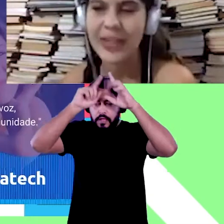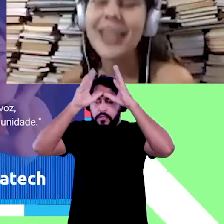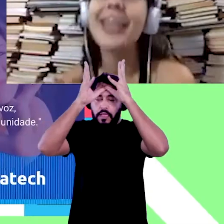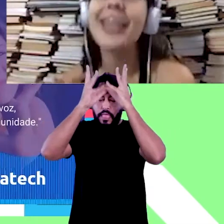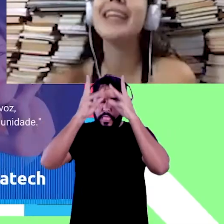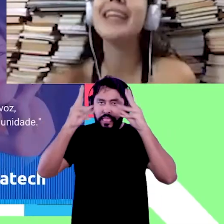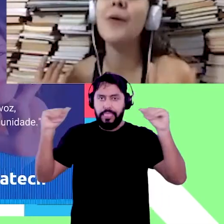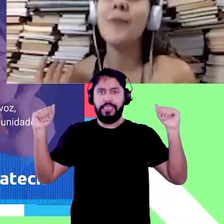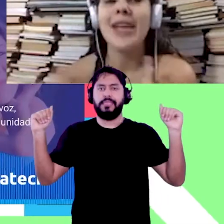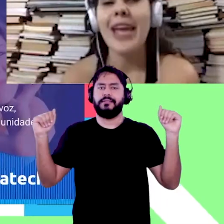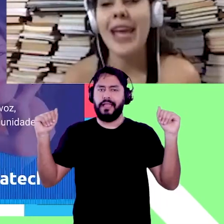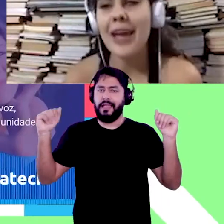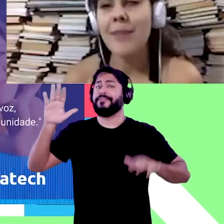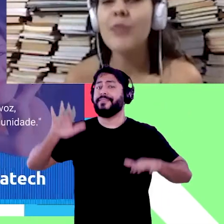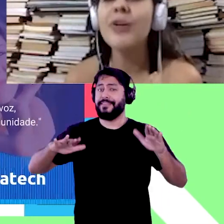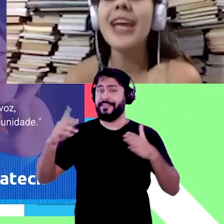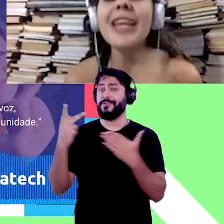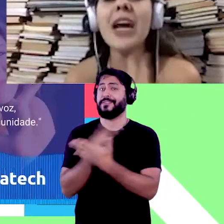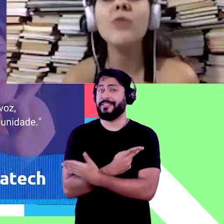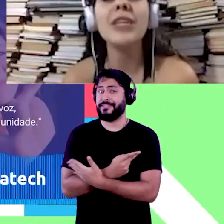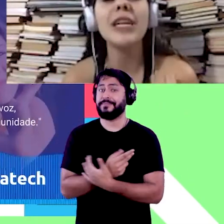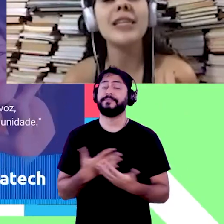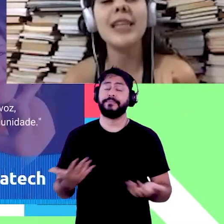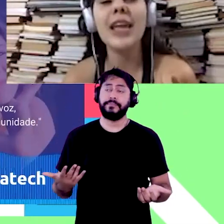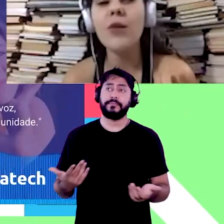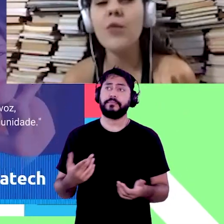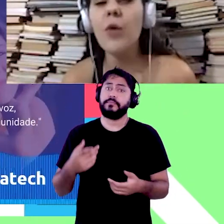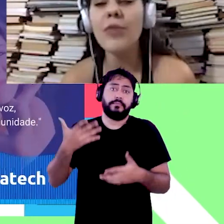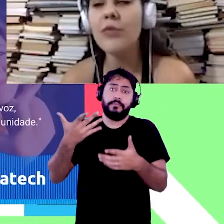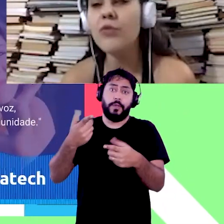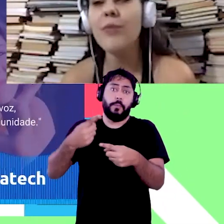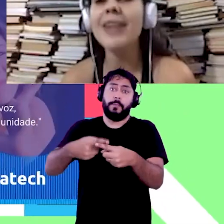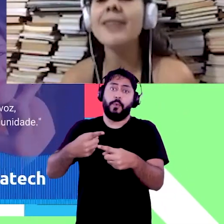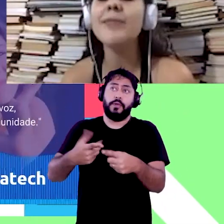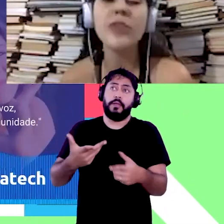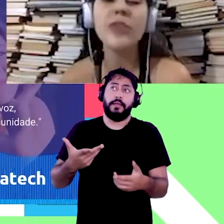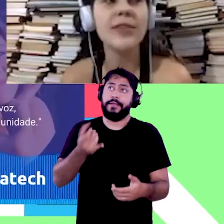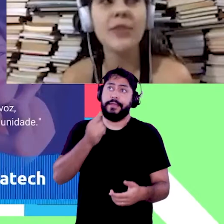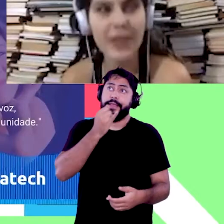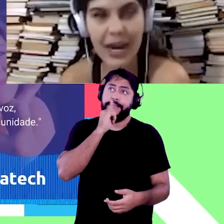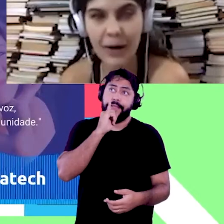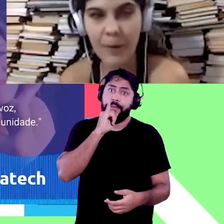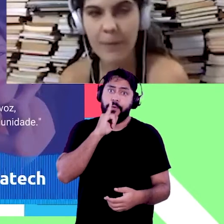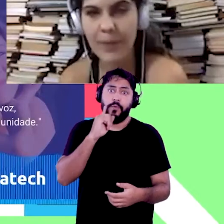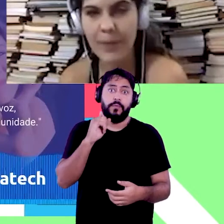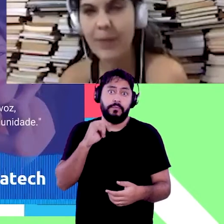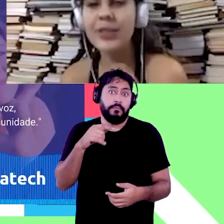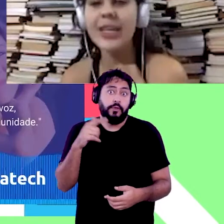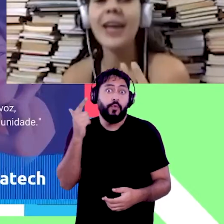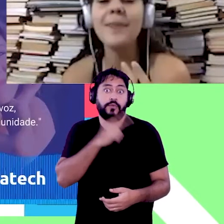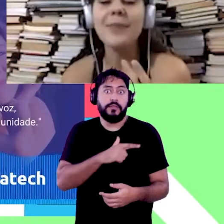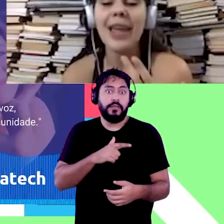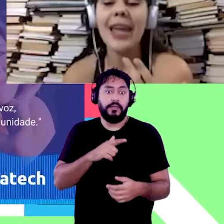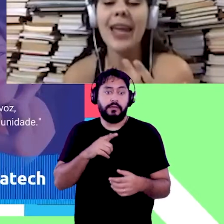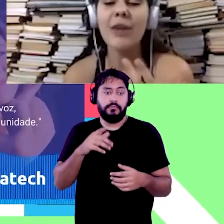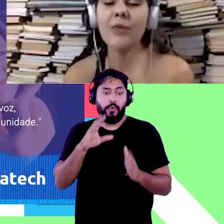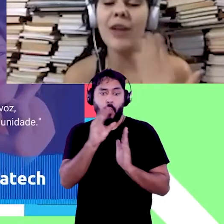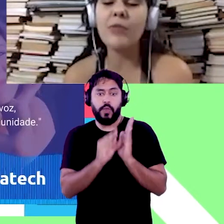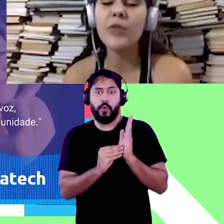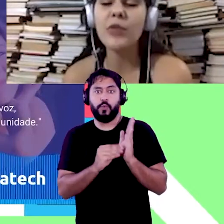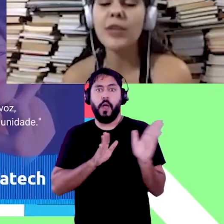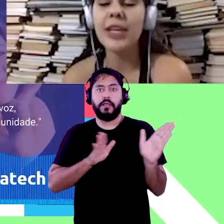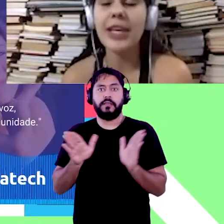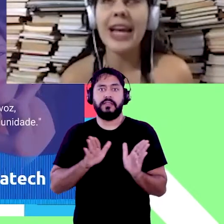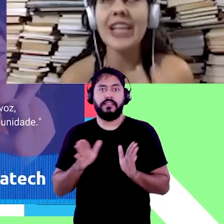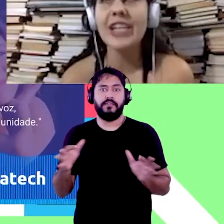esgota. Então, por que não trazer um conteúdo mais multissensorial, né? Porque eu falo